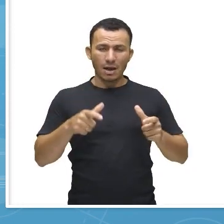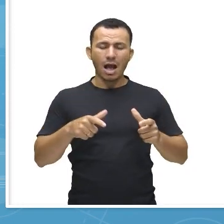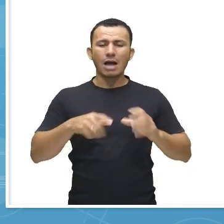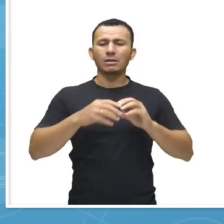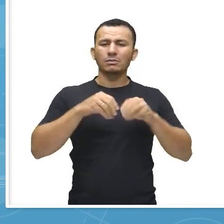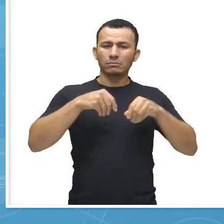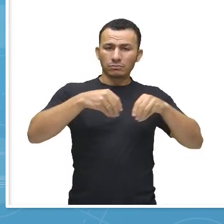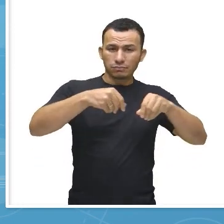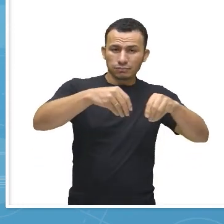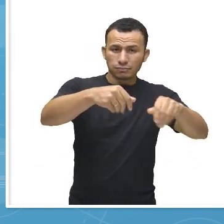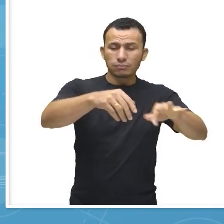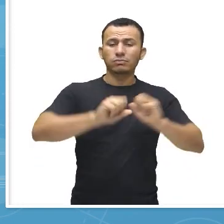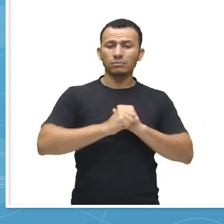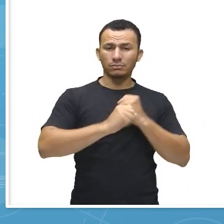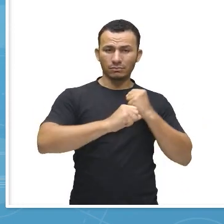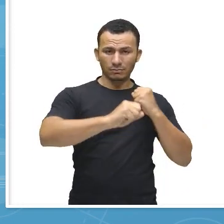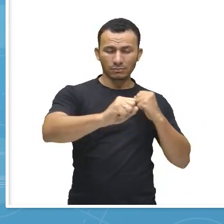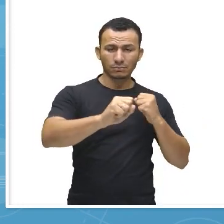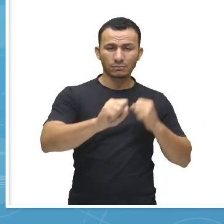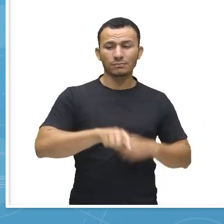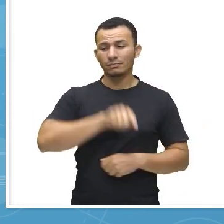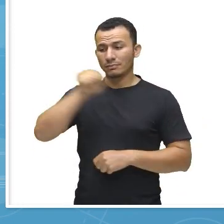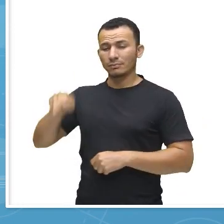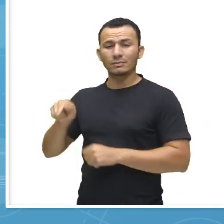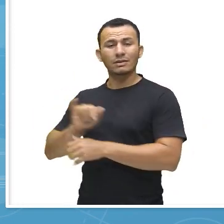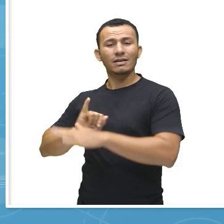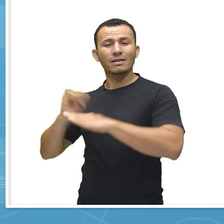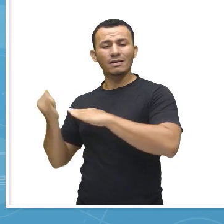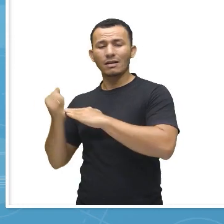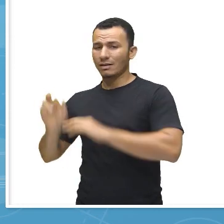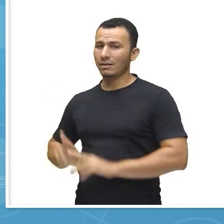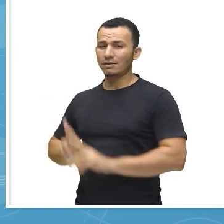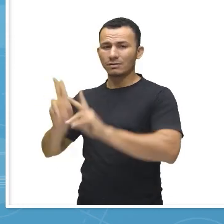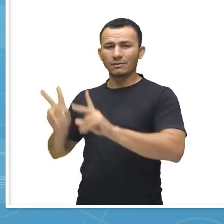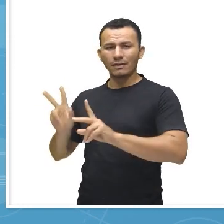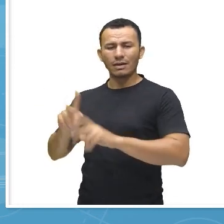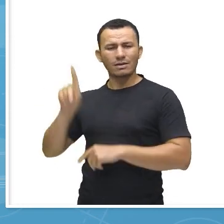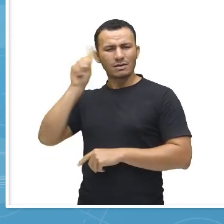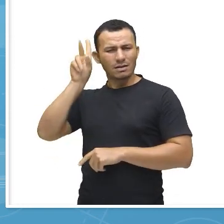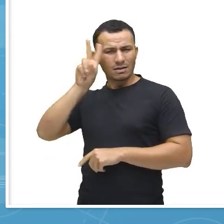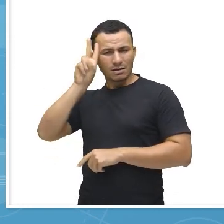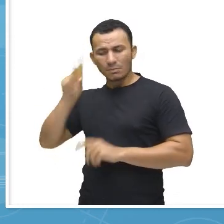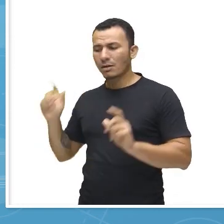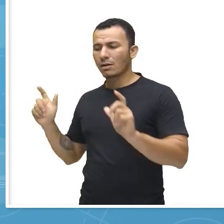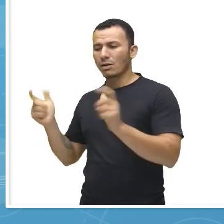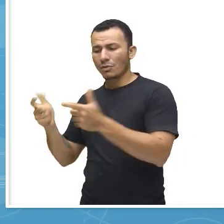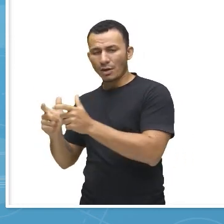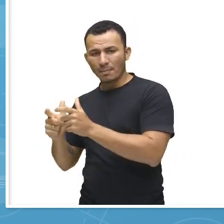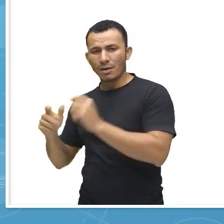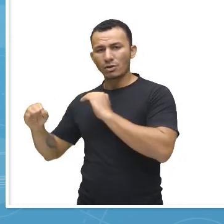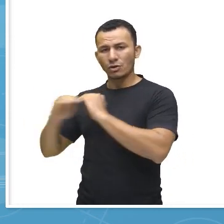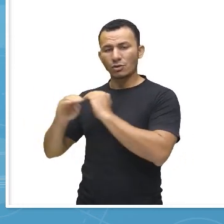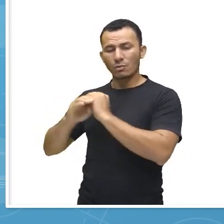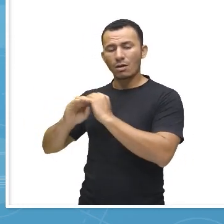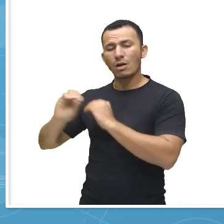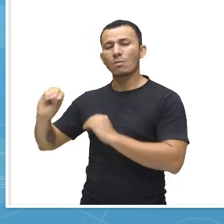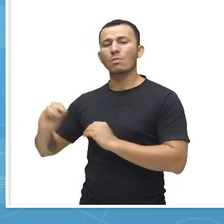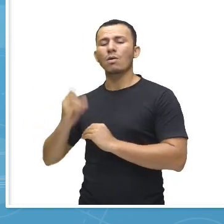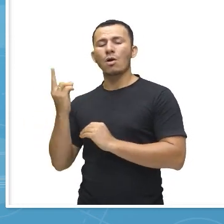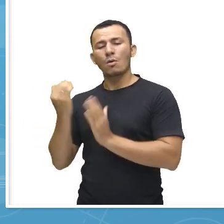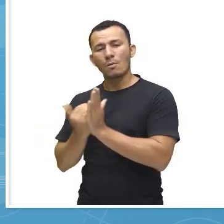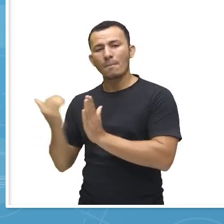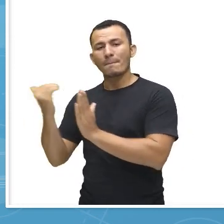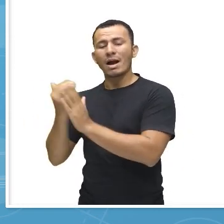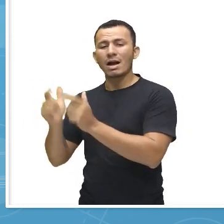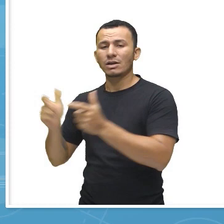na superfície terrestre, diferente das ilhas. Lembra? Tamanho igual ou maior que a